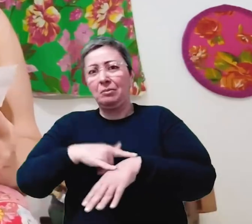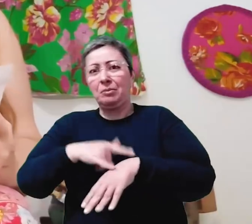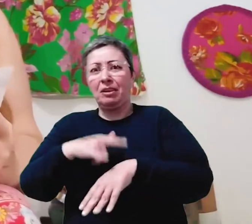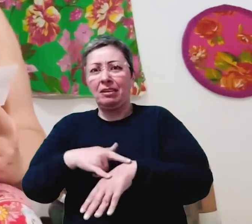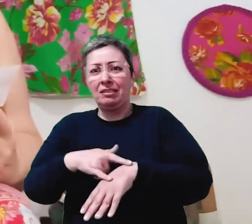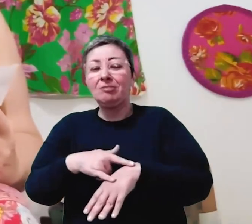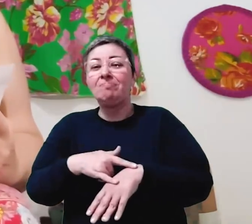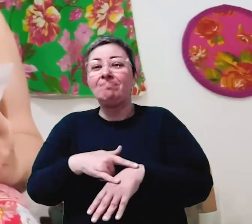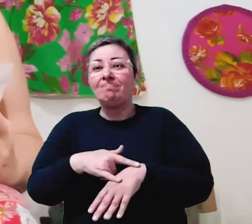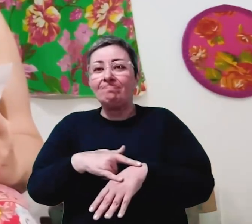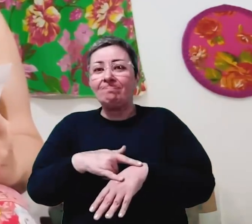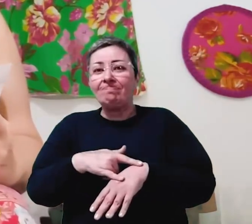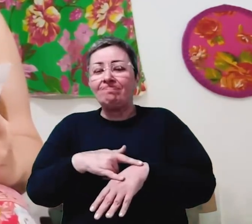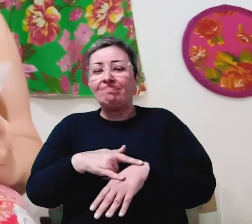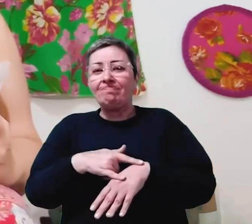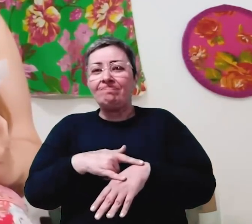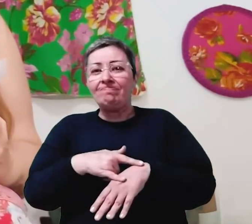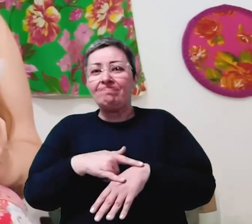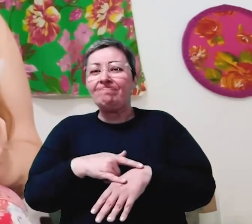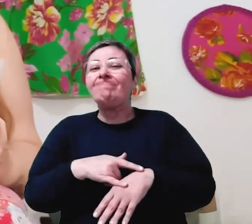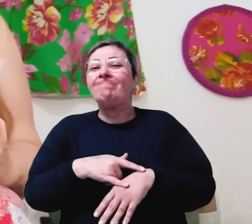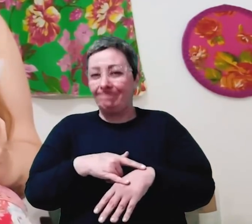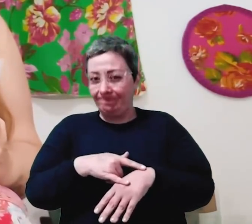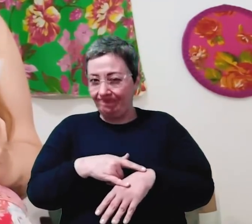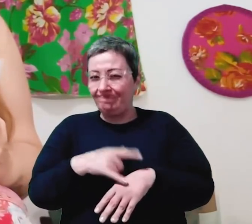termina lá no banheiro.